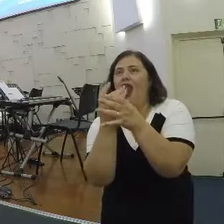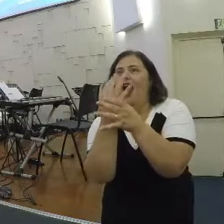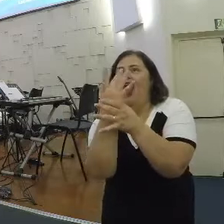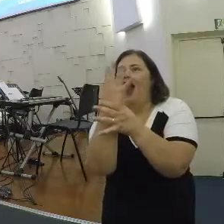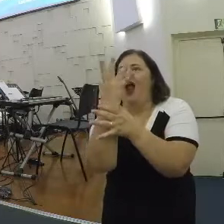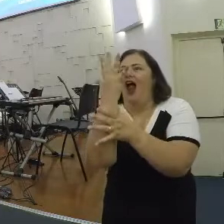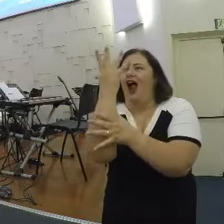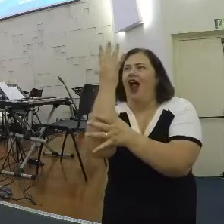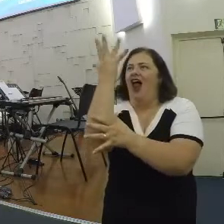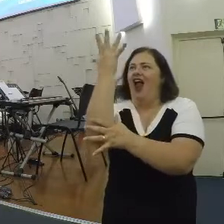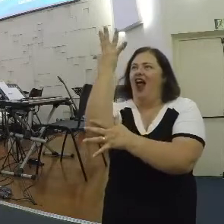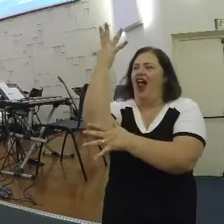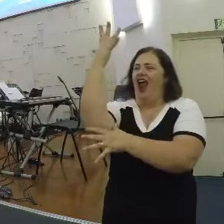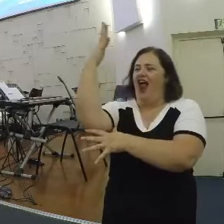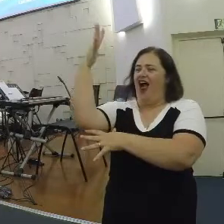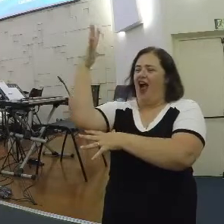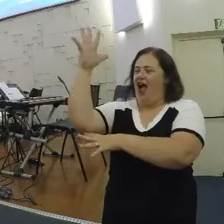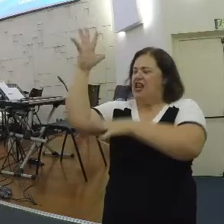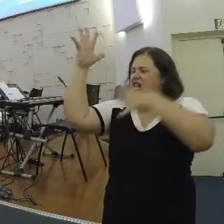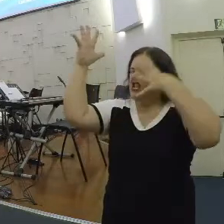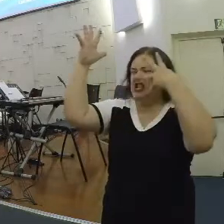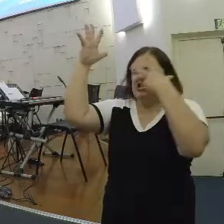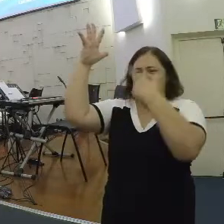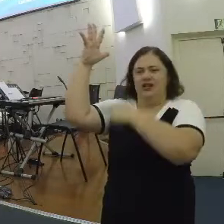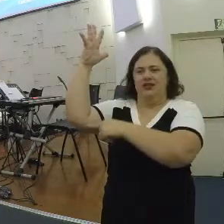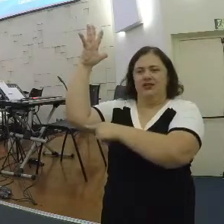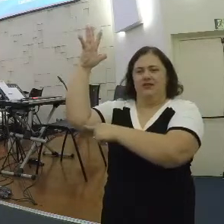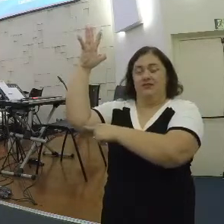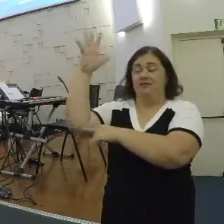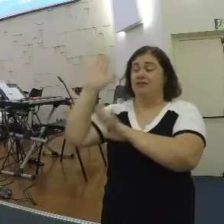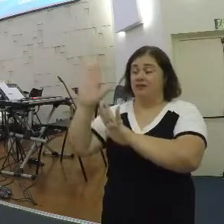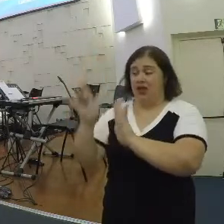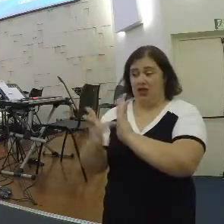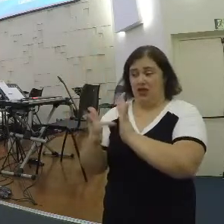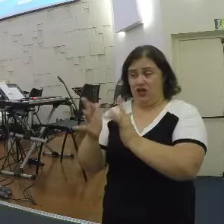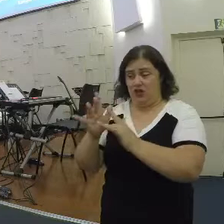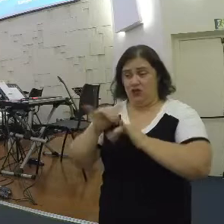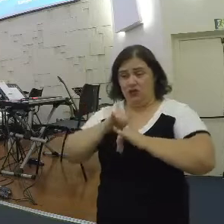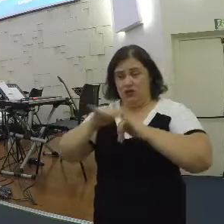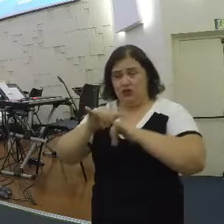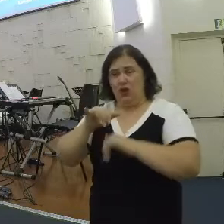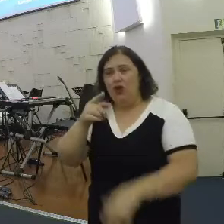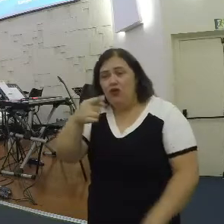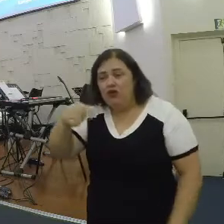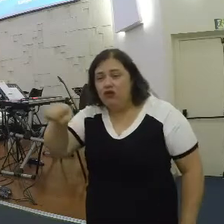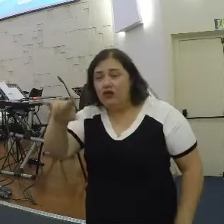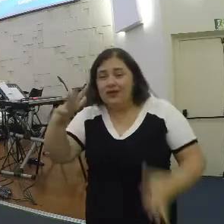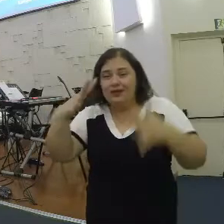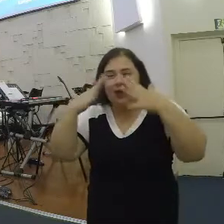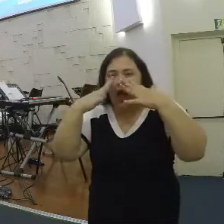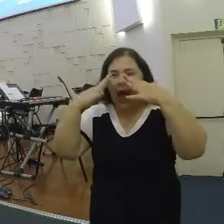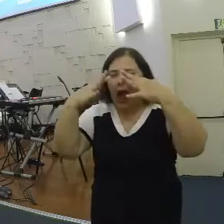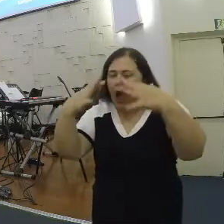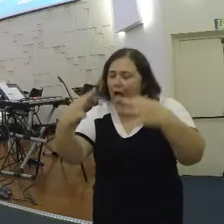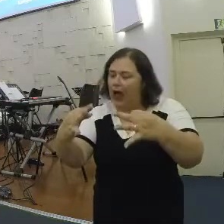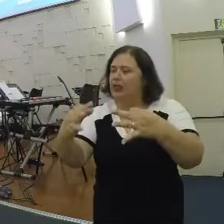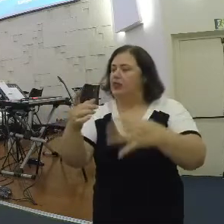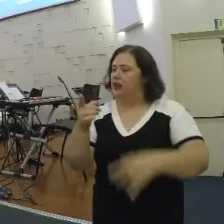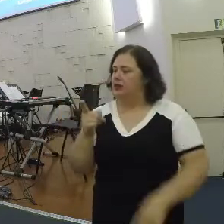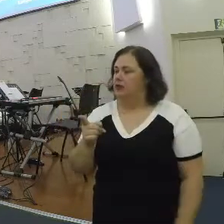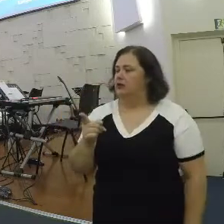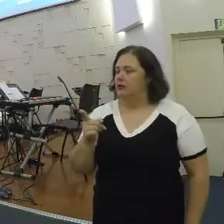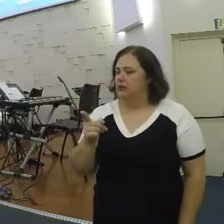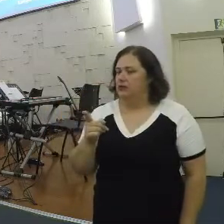dizendo: isto Jesus clamou. Quem tem ouvidos para ouvir, ouça. Então, meus irmãos, só há solo